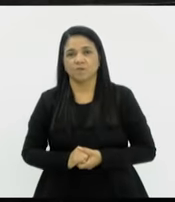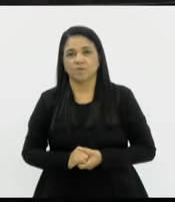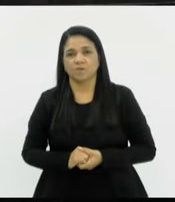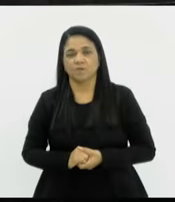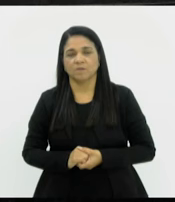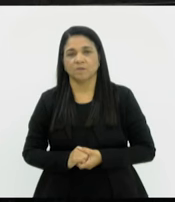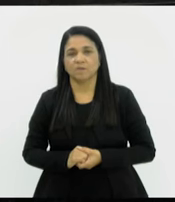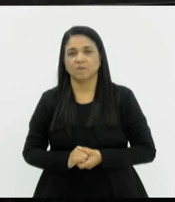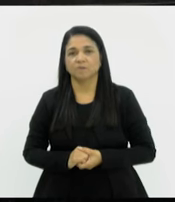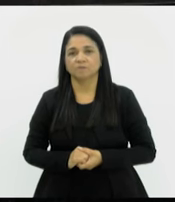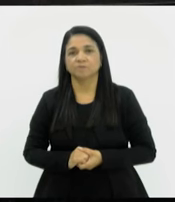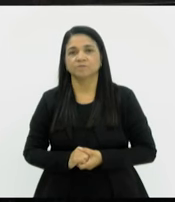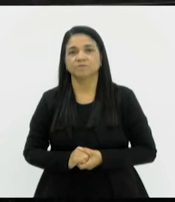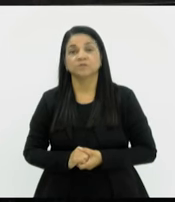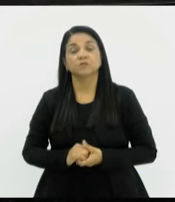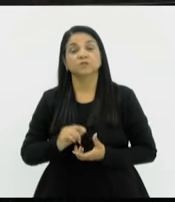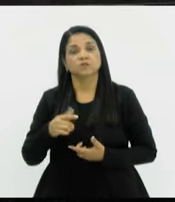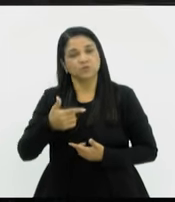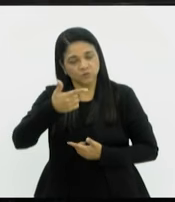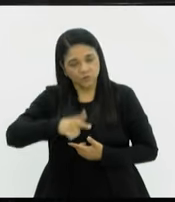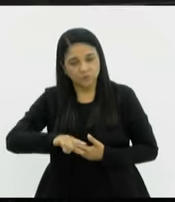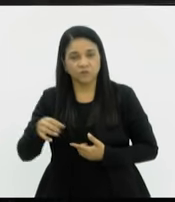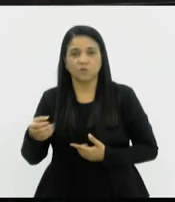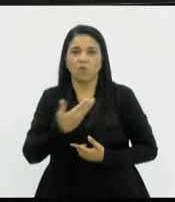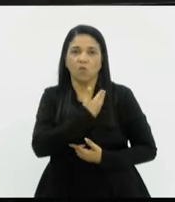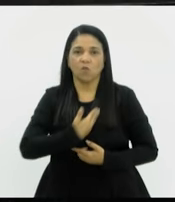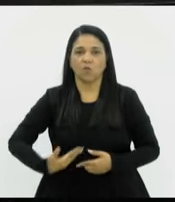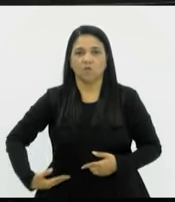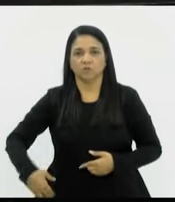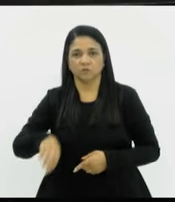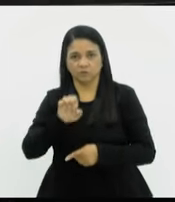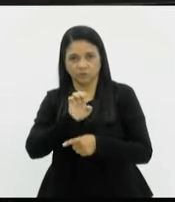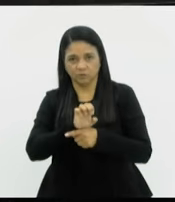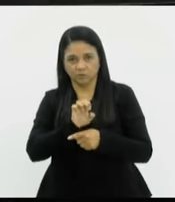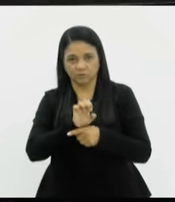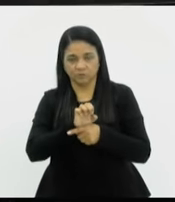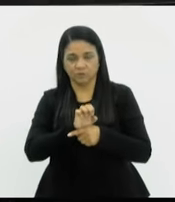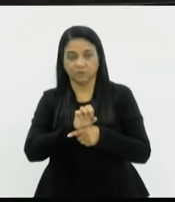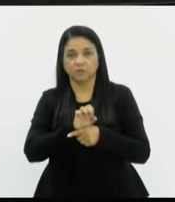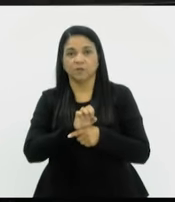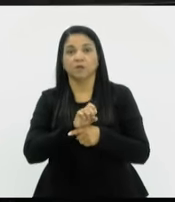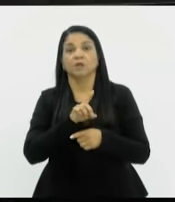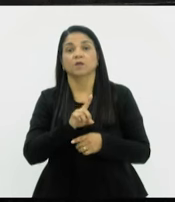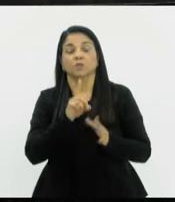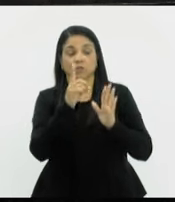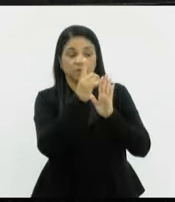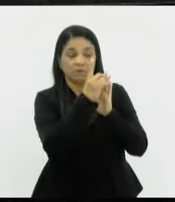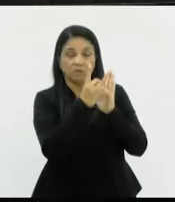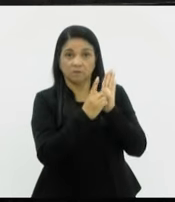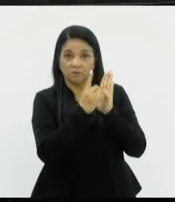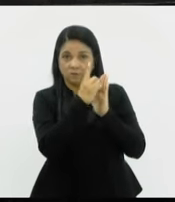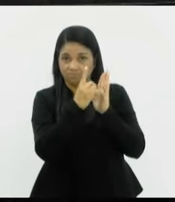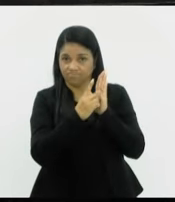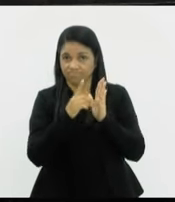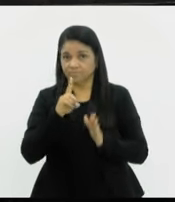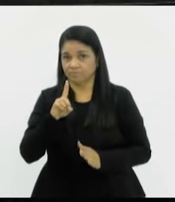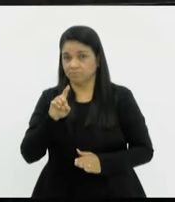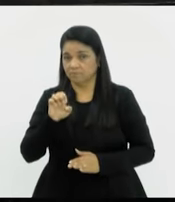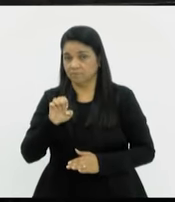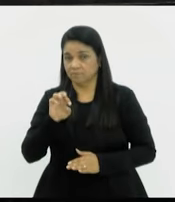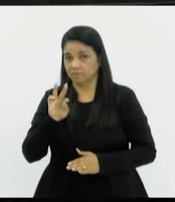passa novamente pelo governo do Estado e o DETRAN. O DETRAN é